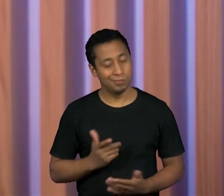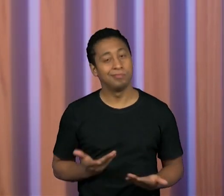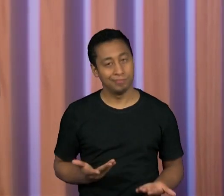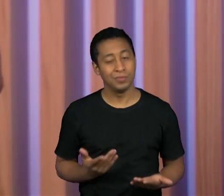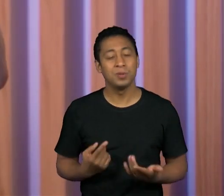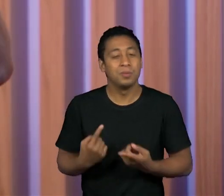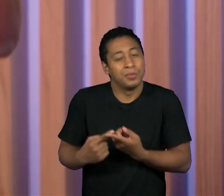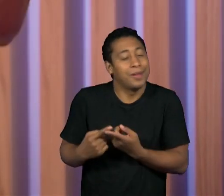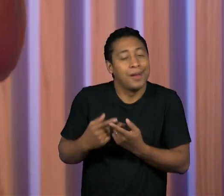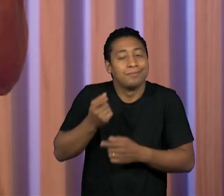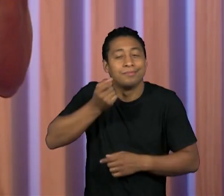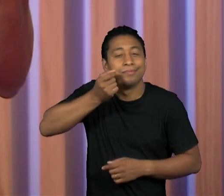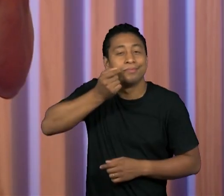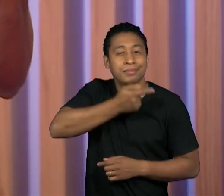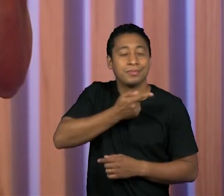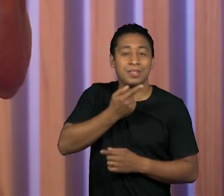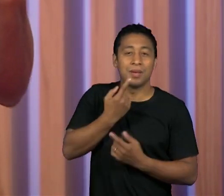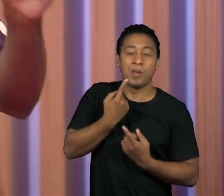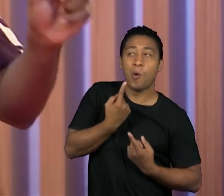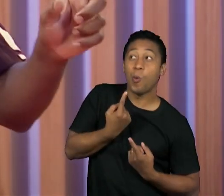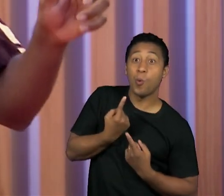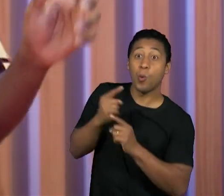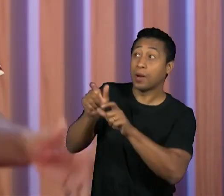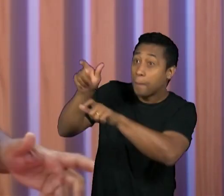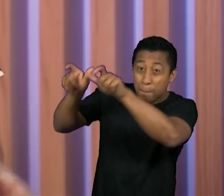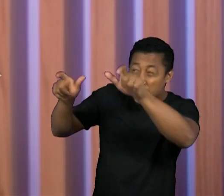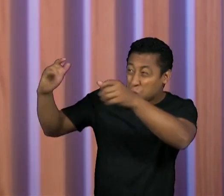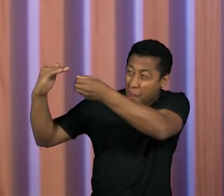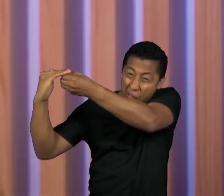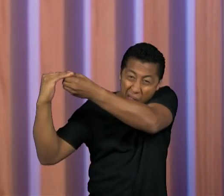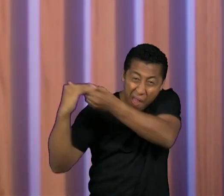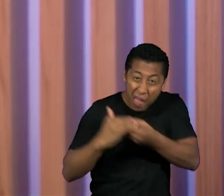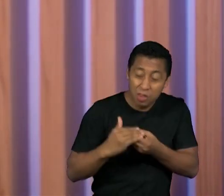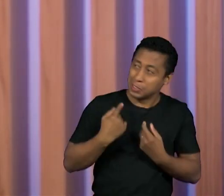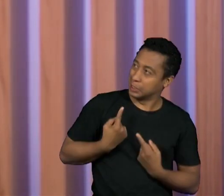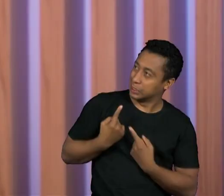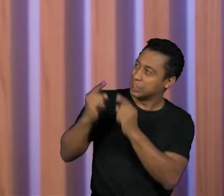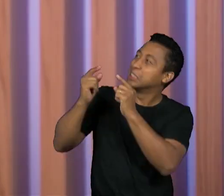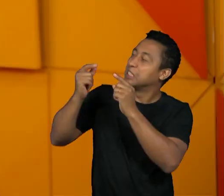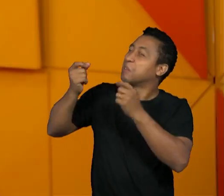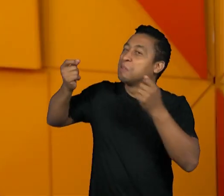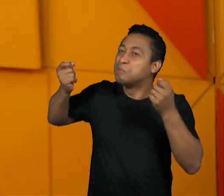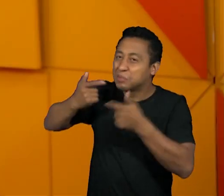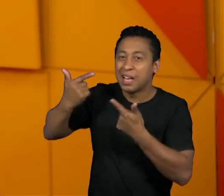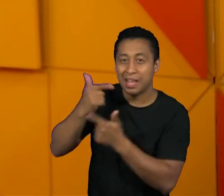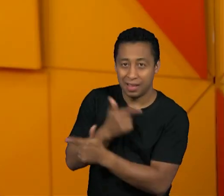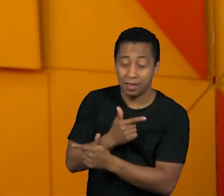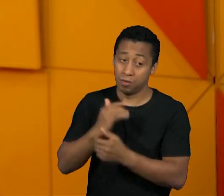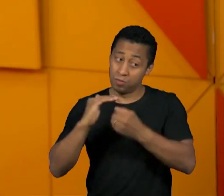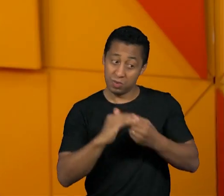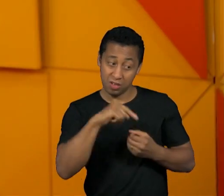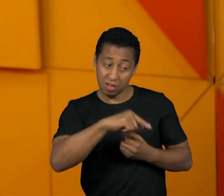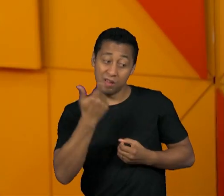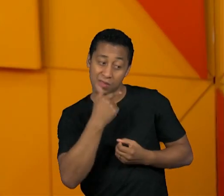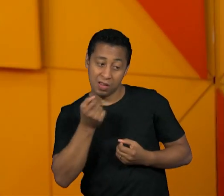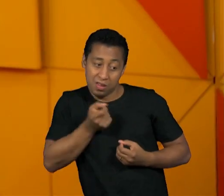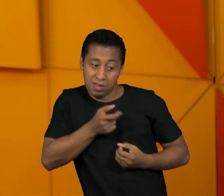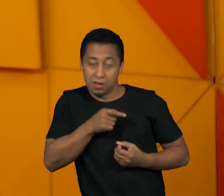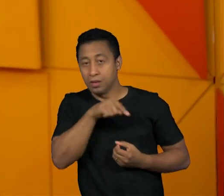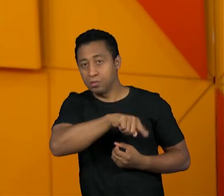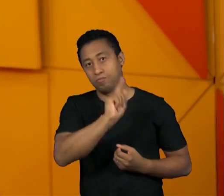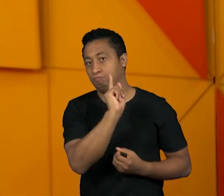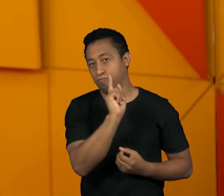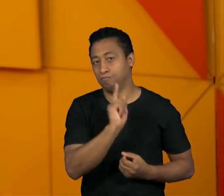João Pimenta, do opressor. O oprimido é aliado nesse lugar. Exatamente. Juliana, e você, como é que é